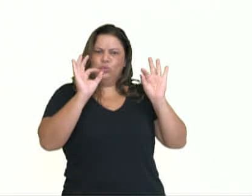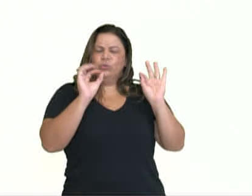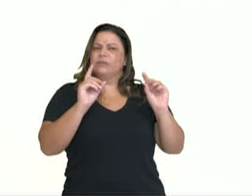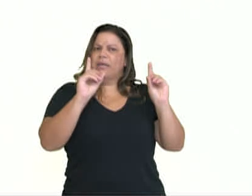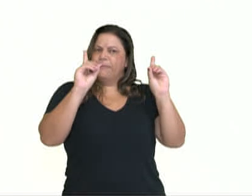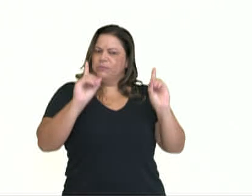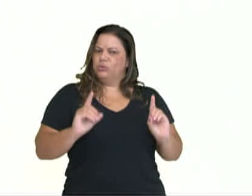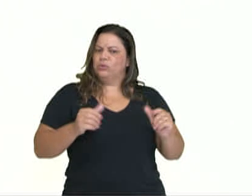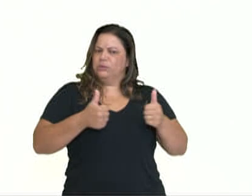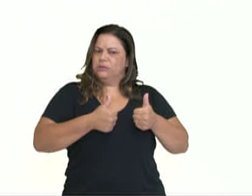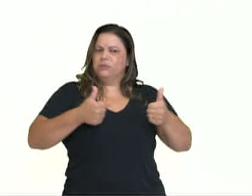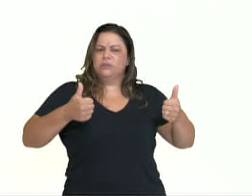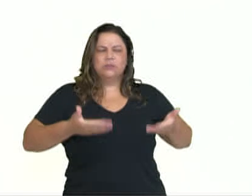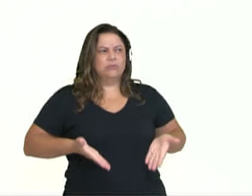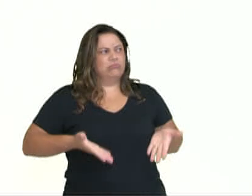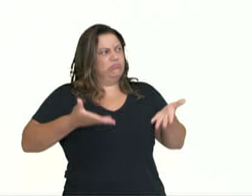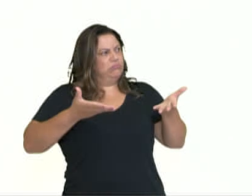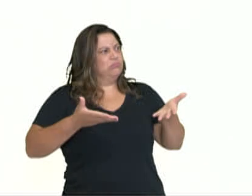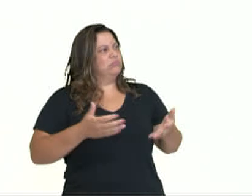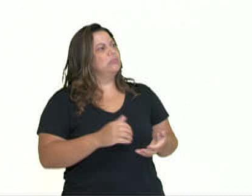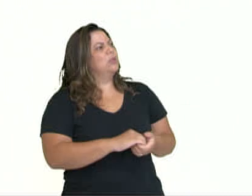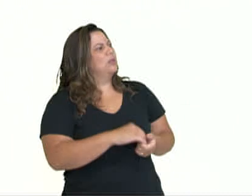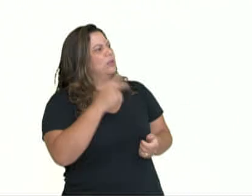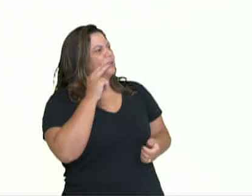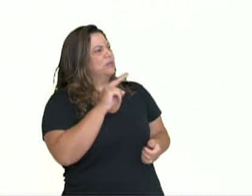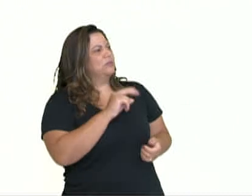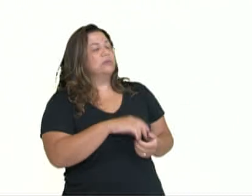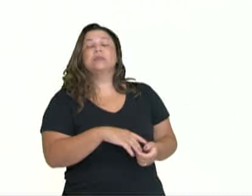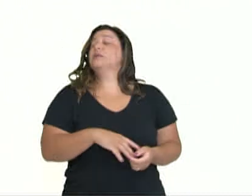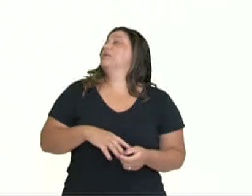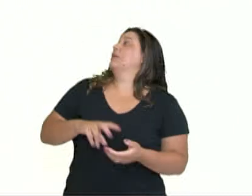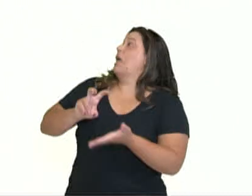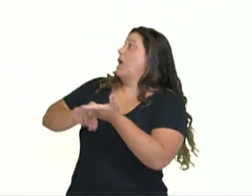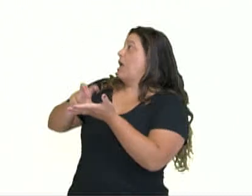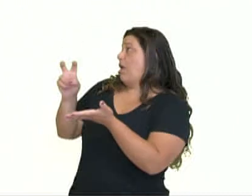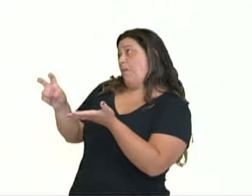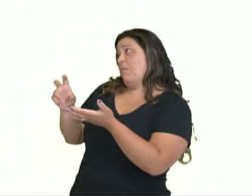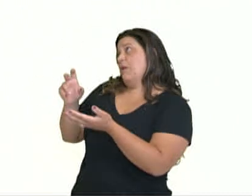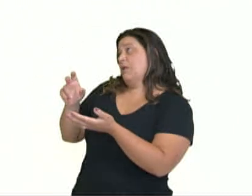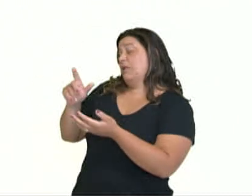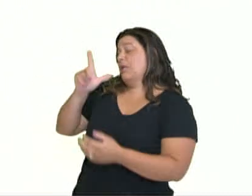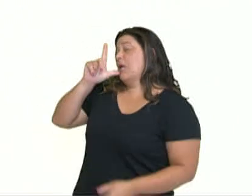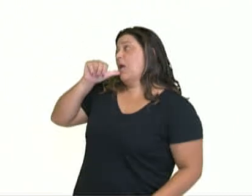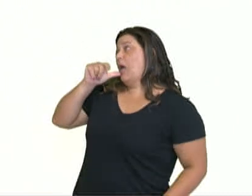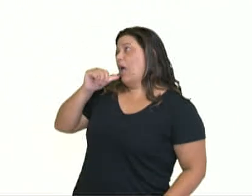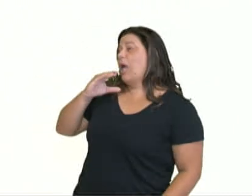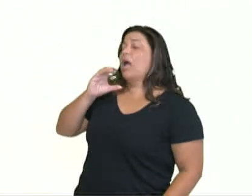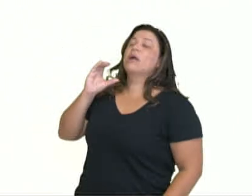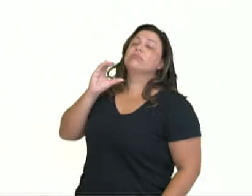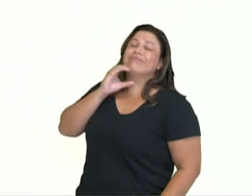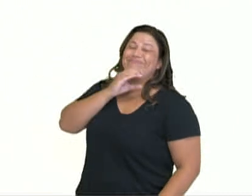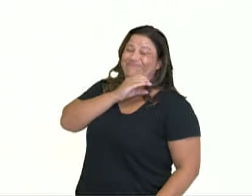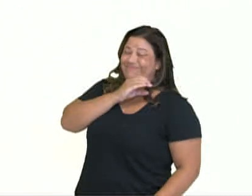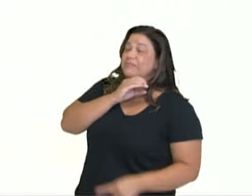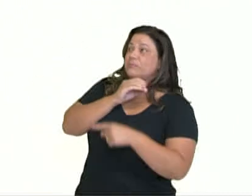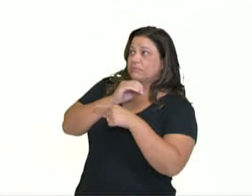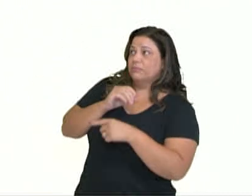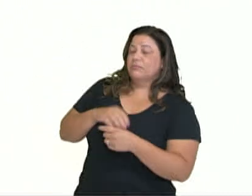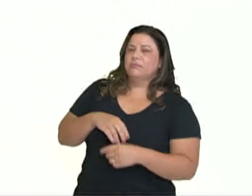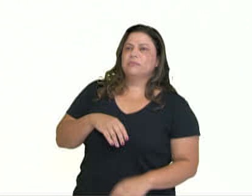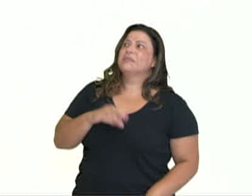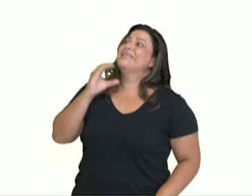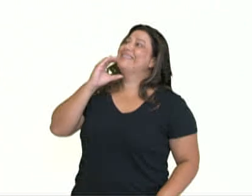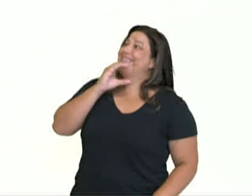dignidade. De manhã esse rio é quente, insistiu ela me encarando. Quente? Quente